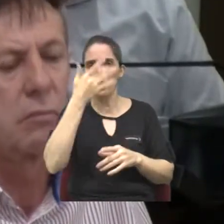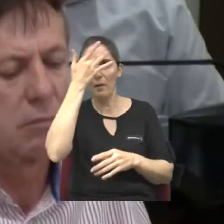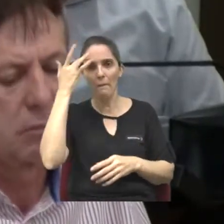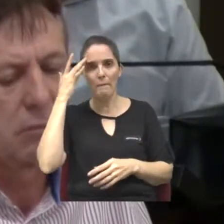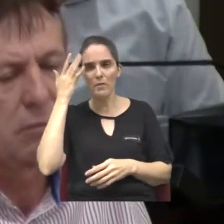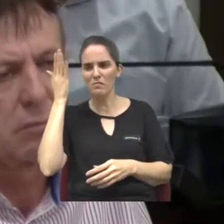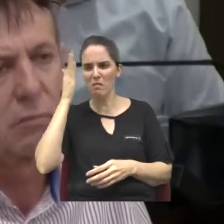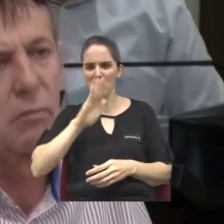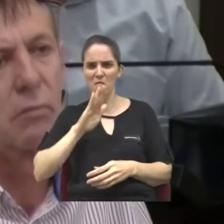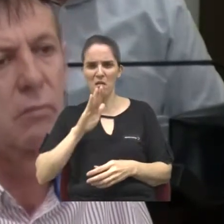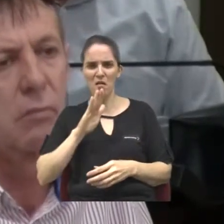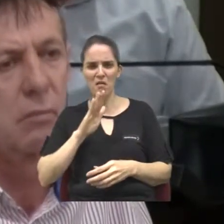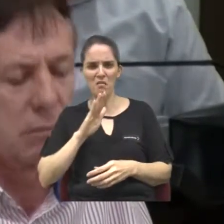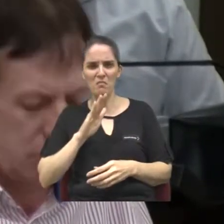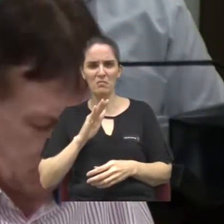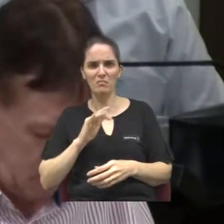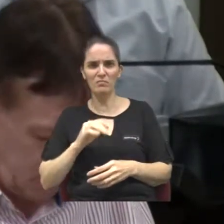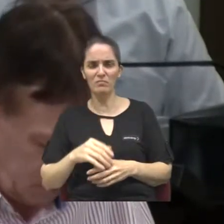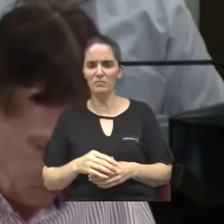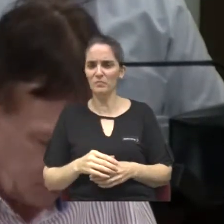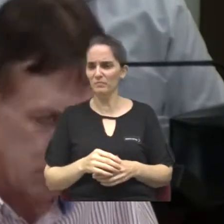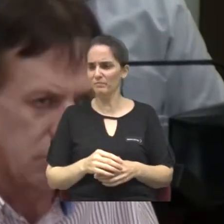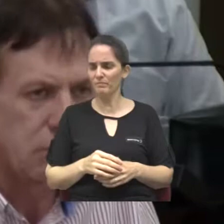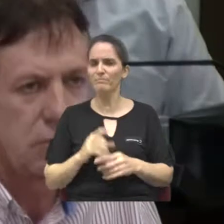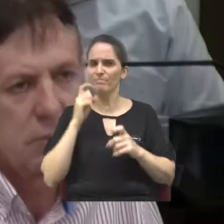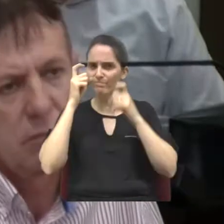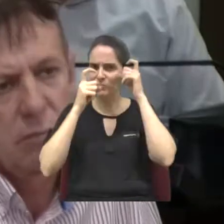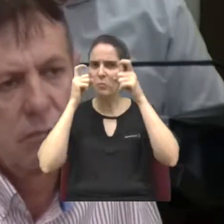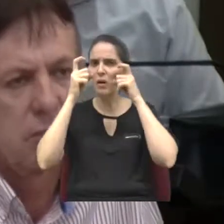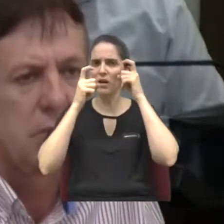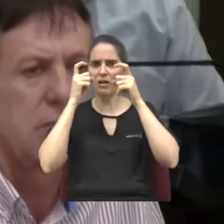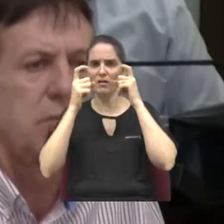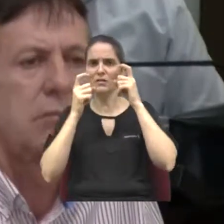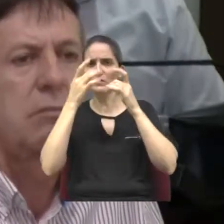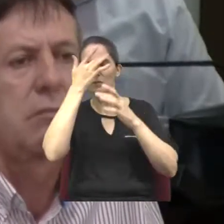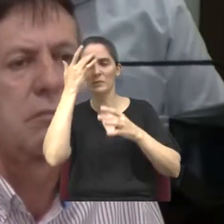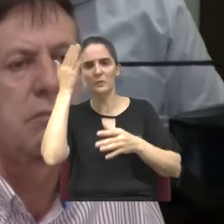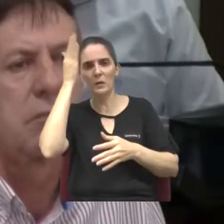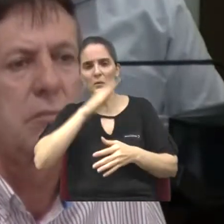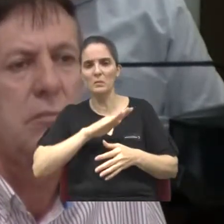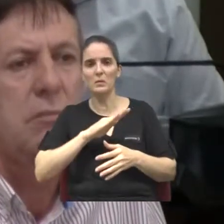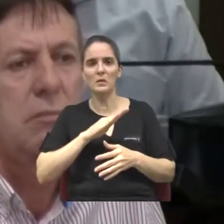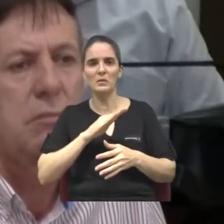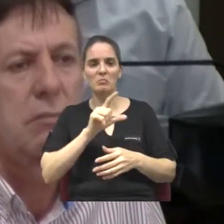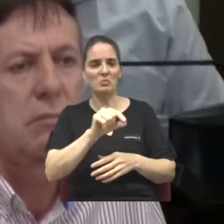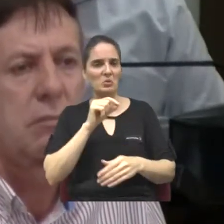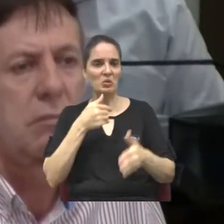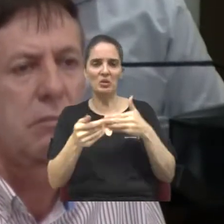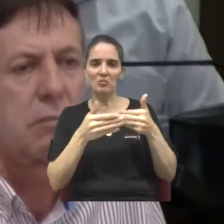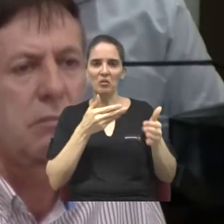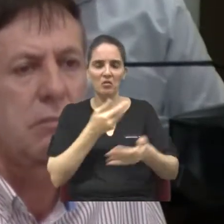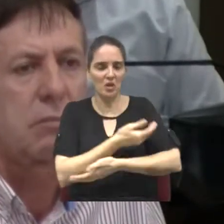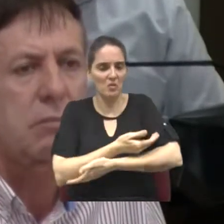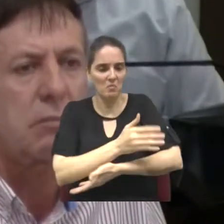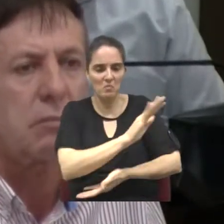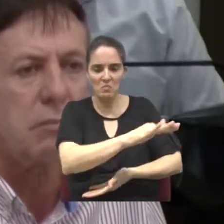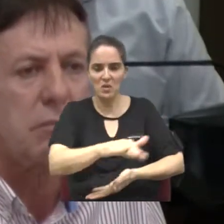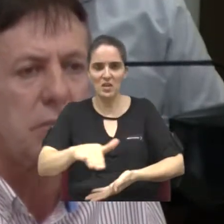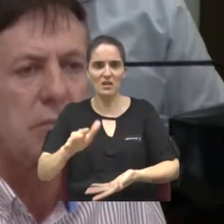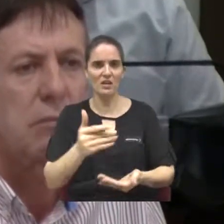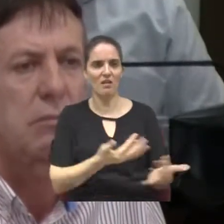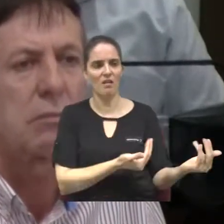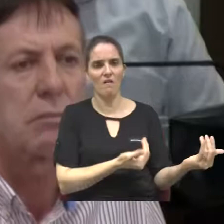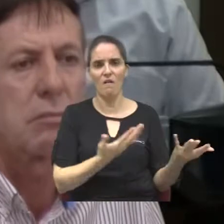diferença alguma. Isso nos preocupa. E é um tema que todos nós